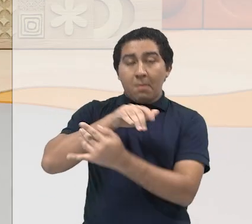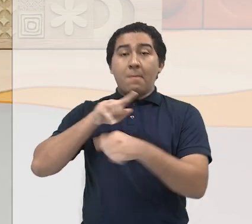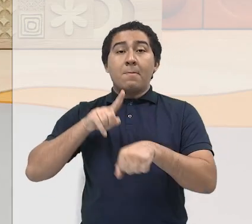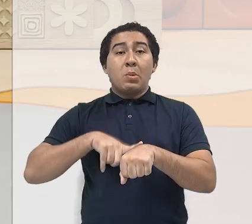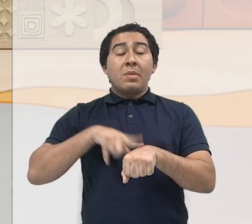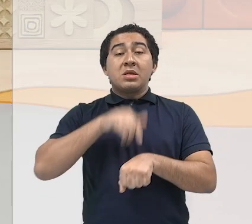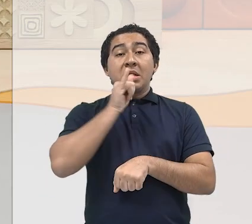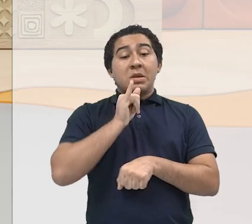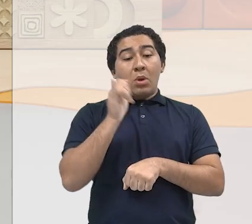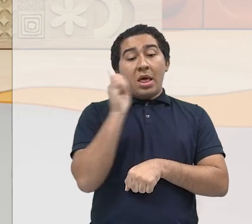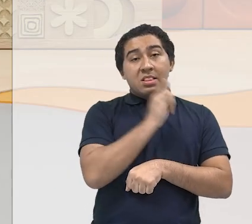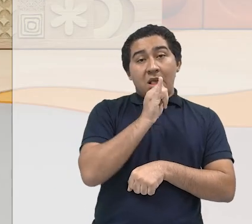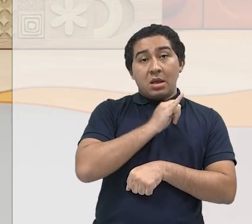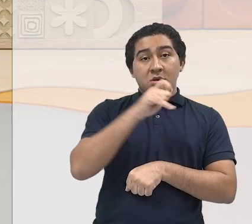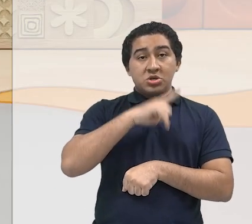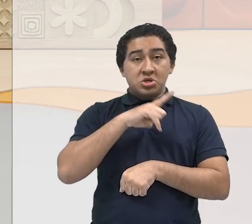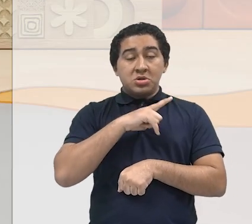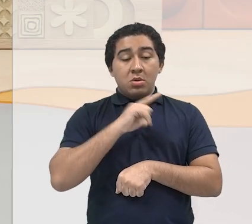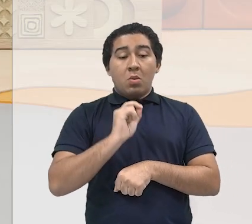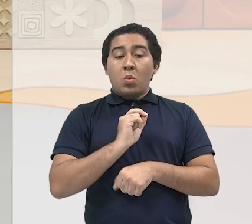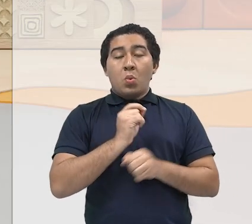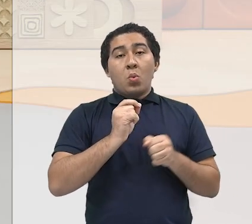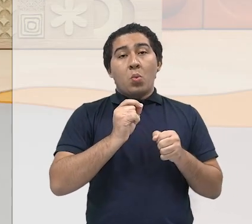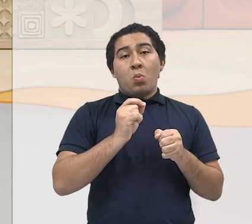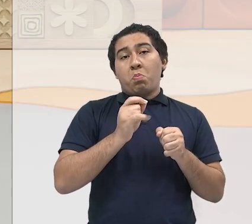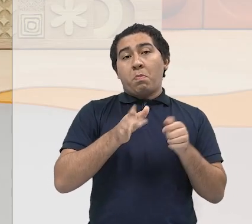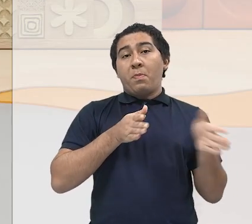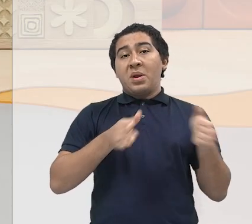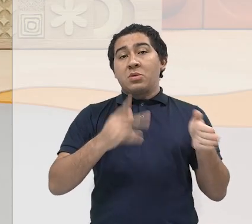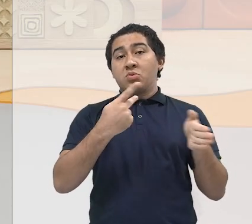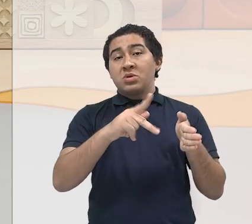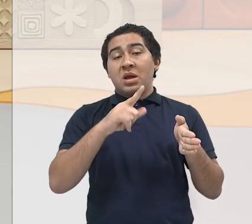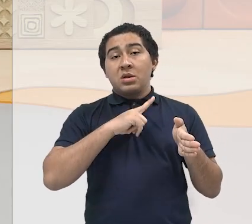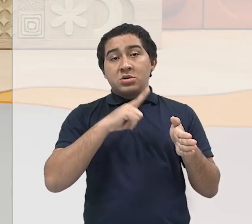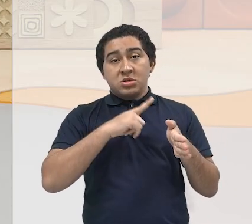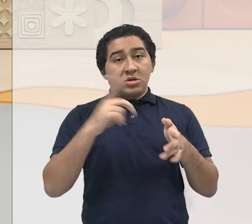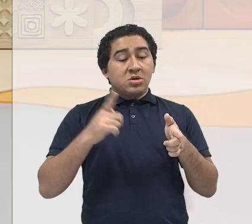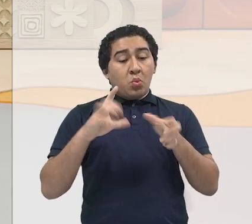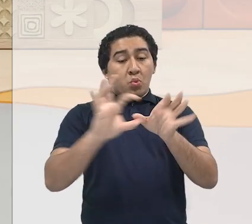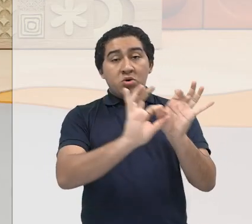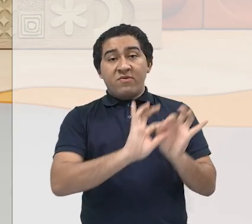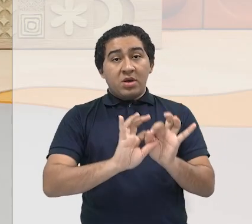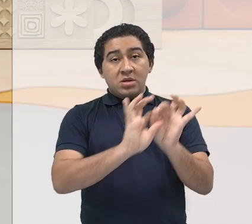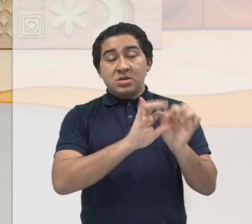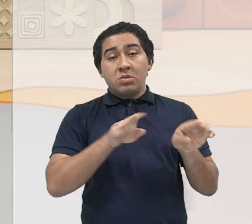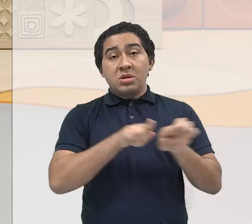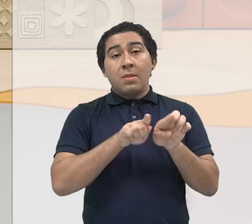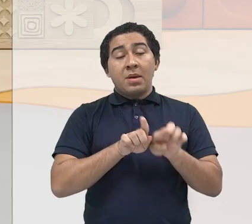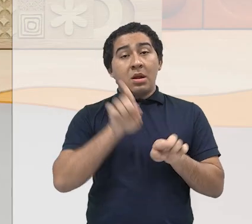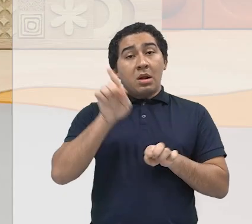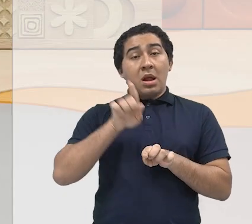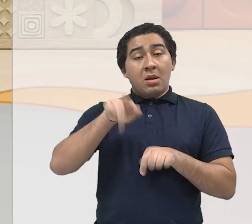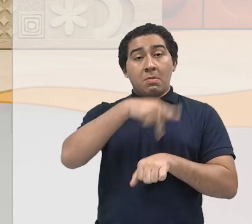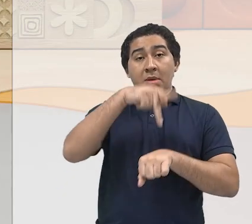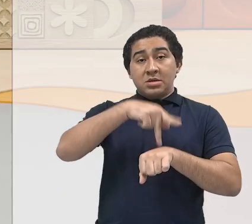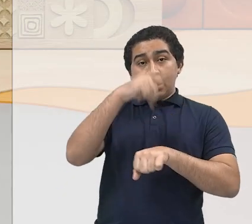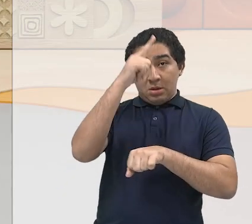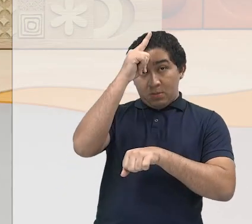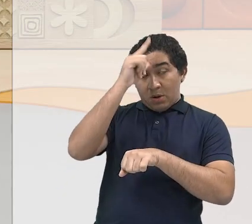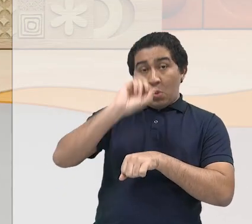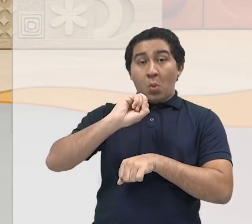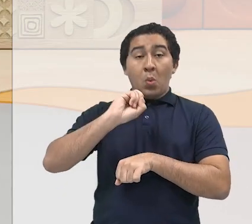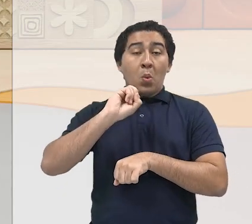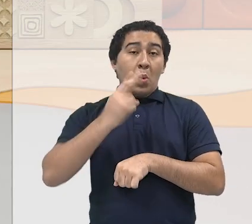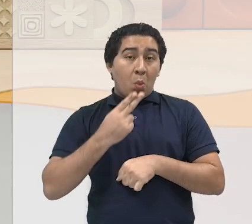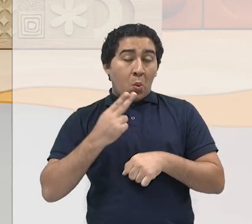momento que a Itália estava passando pelo seu processo de unificação, tanto quanto também os alemães, ou também japoneses,